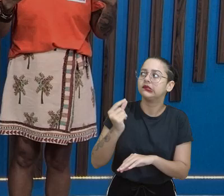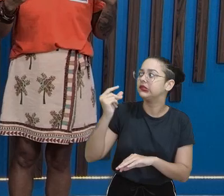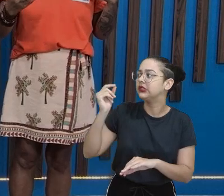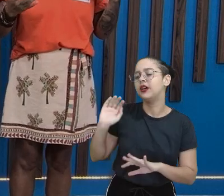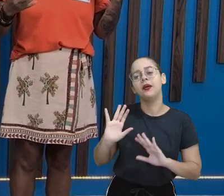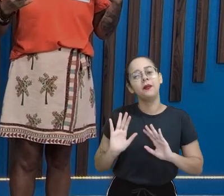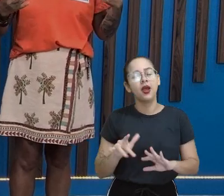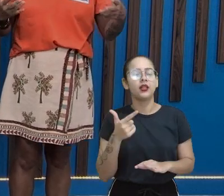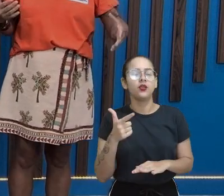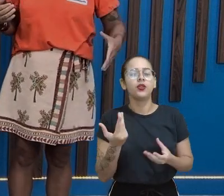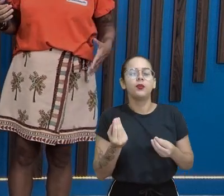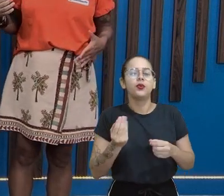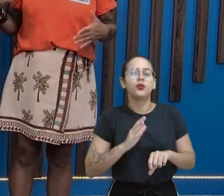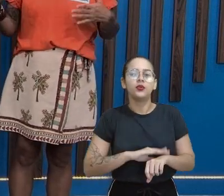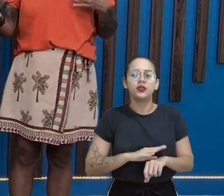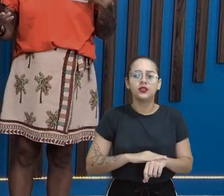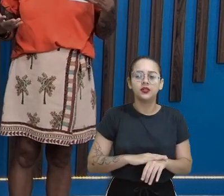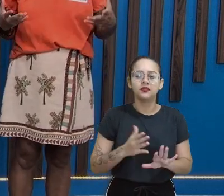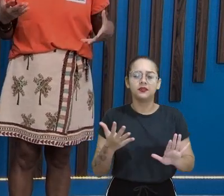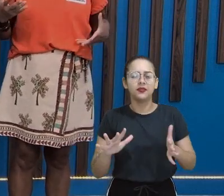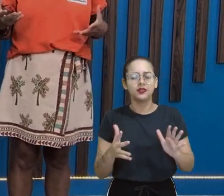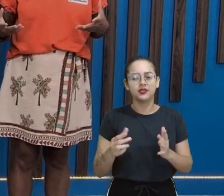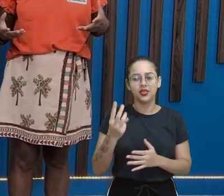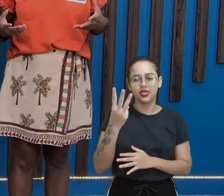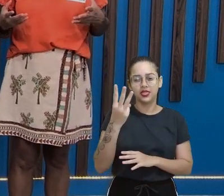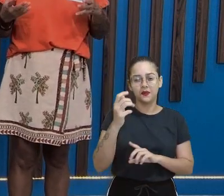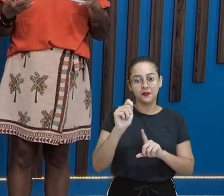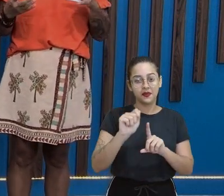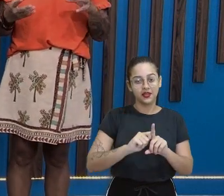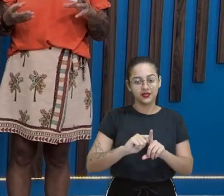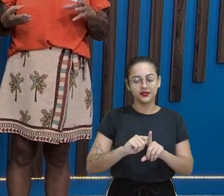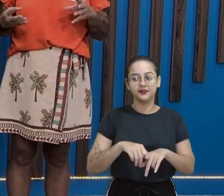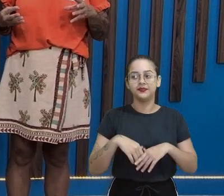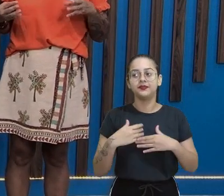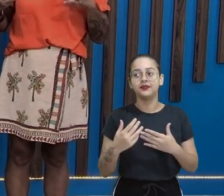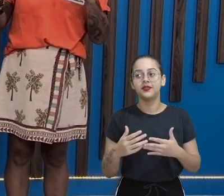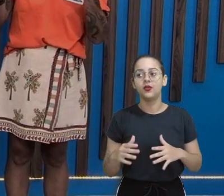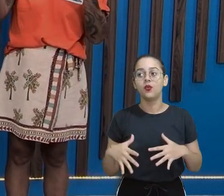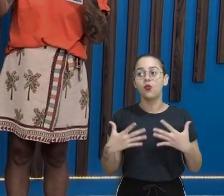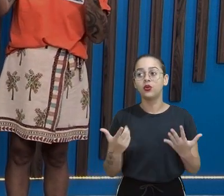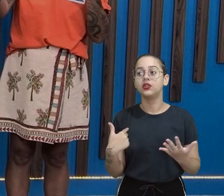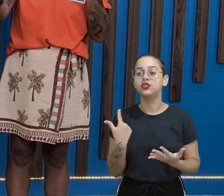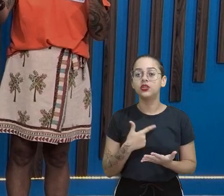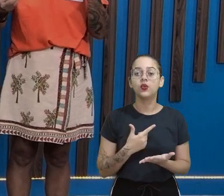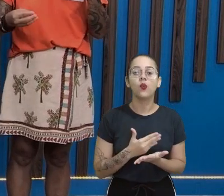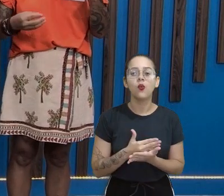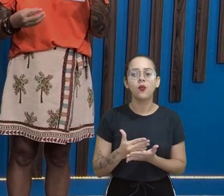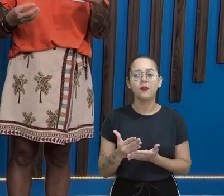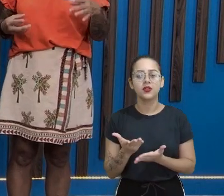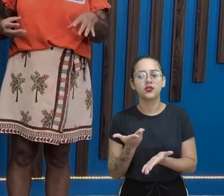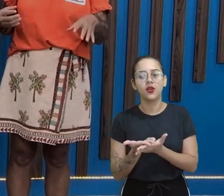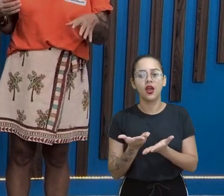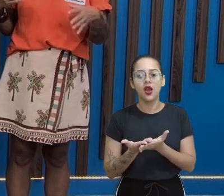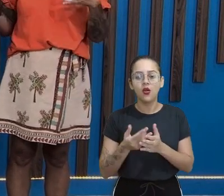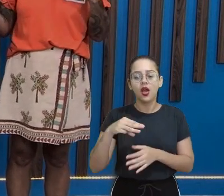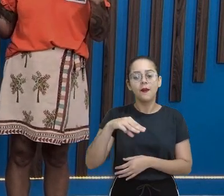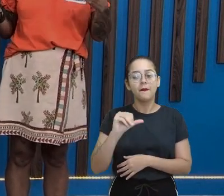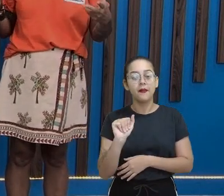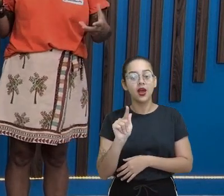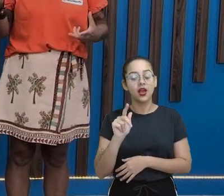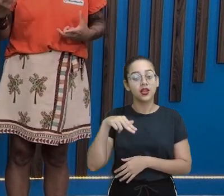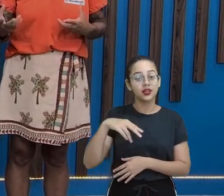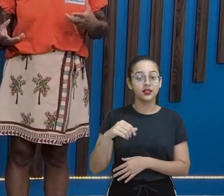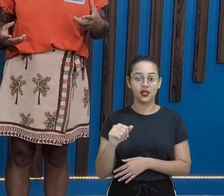tanto tempo assim, pouco mais de 3 meses, né? E aí, quando a gente começou com nossa aula magna, com esse texto que nós